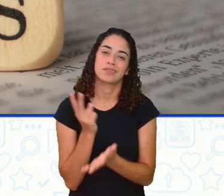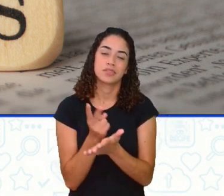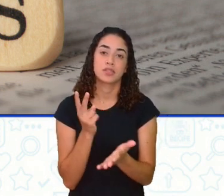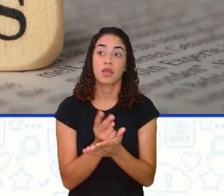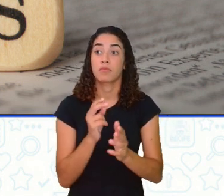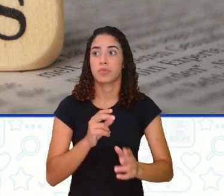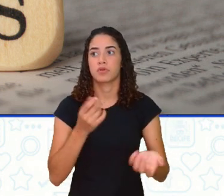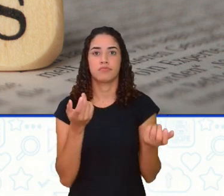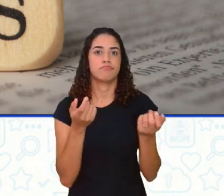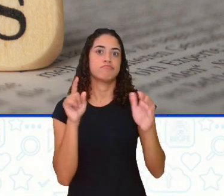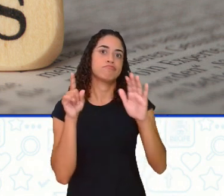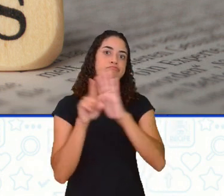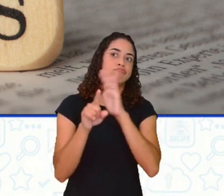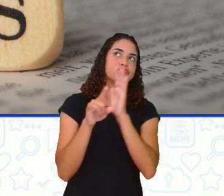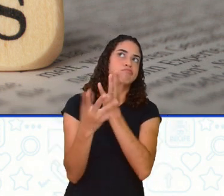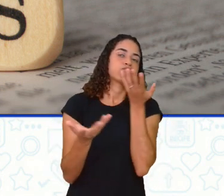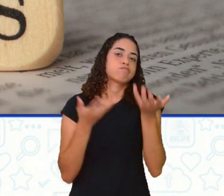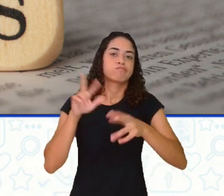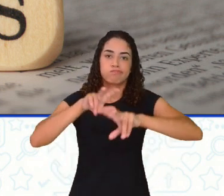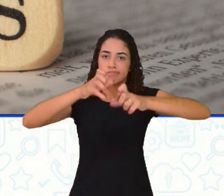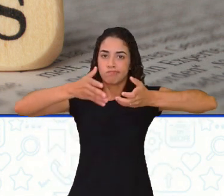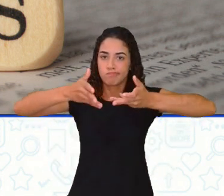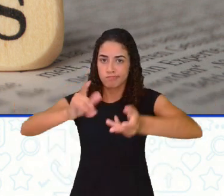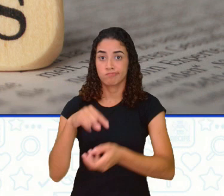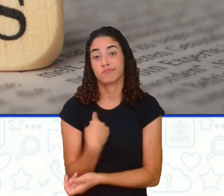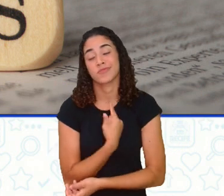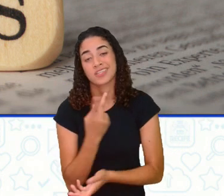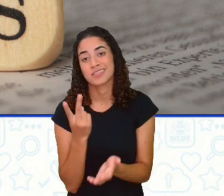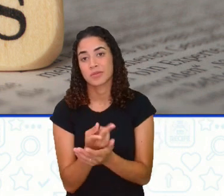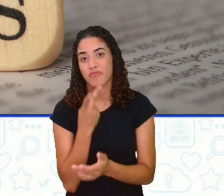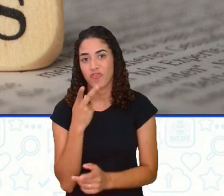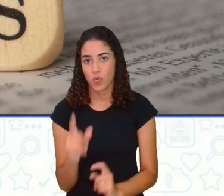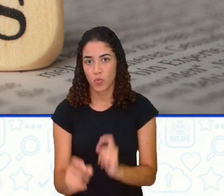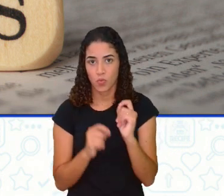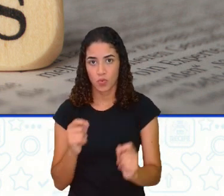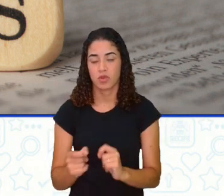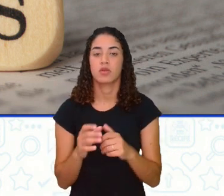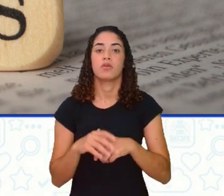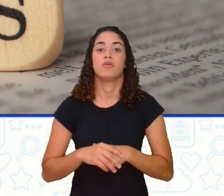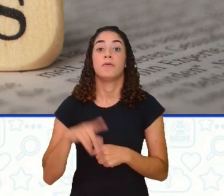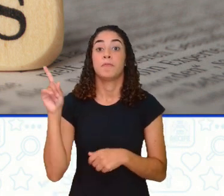com relação a isso, mas a gente sempre diz que visa-se, é